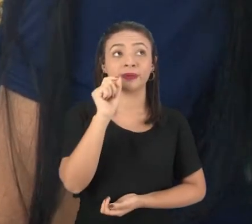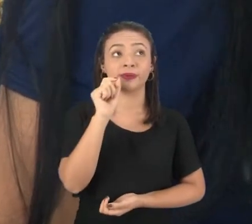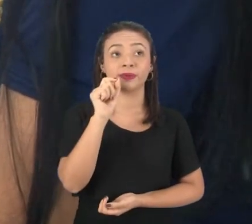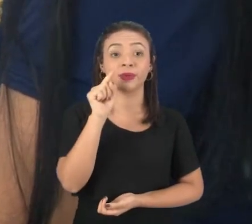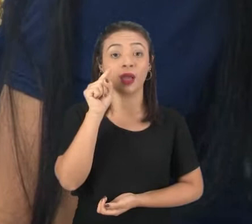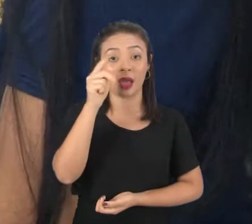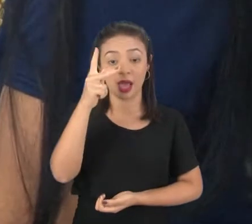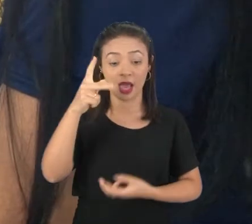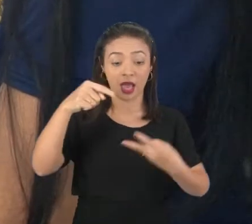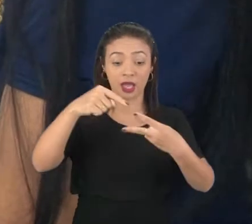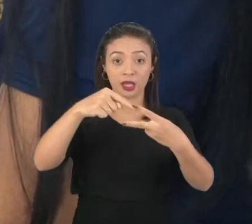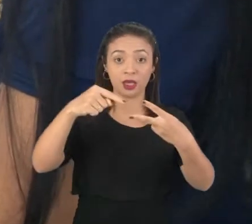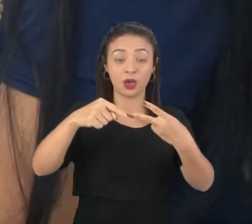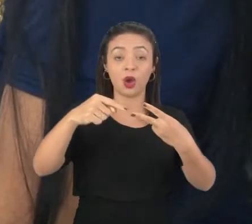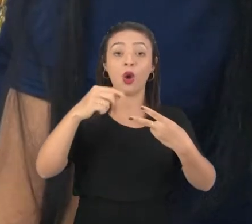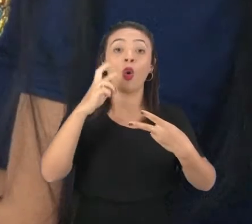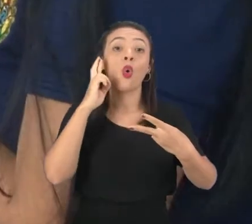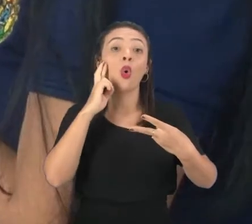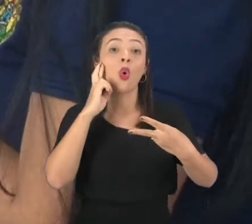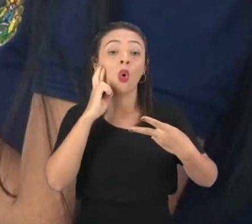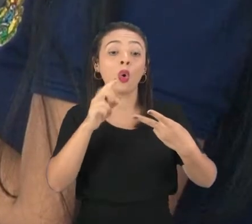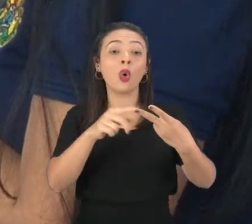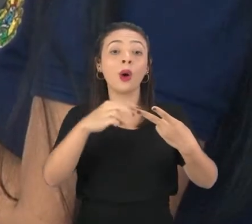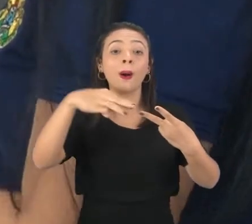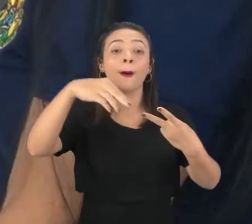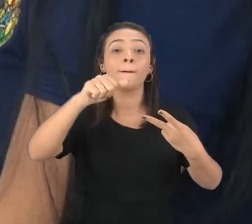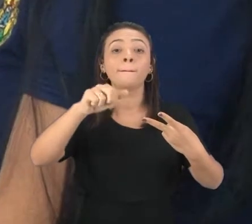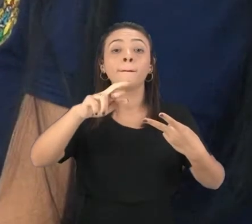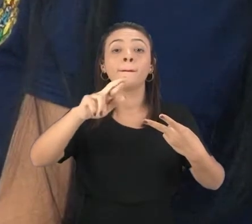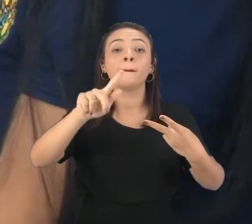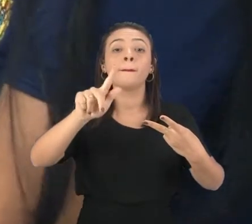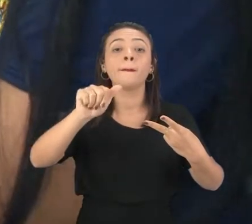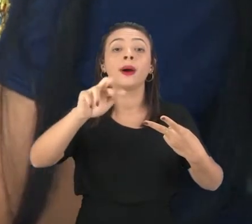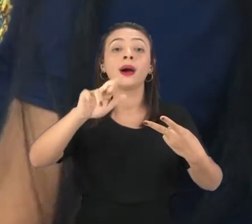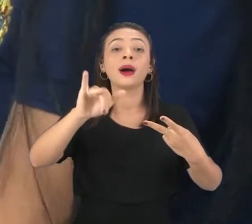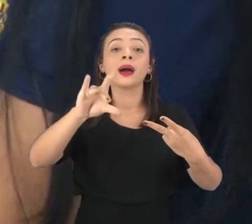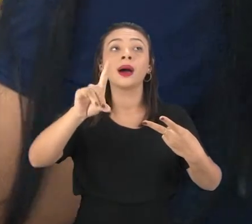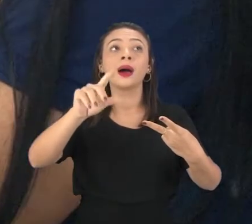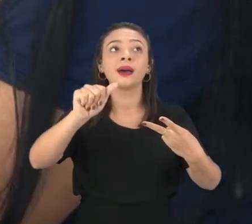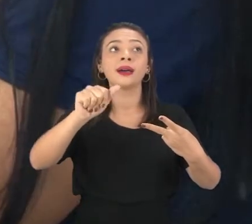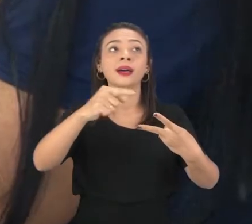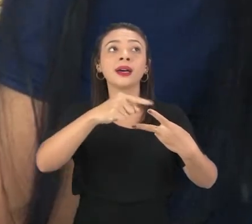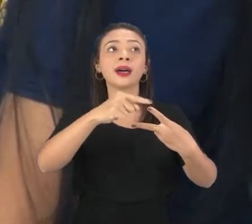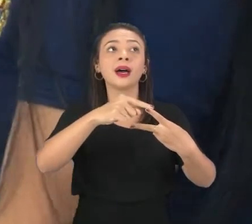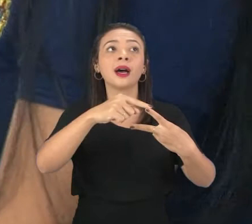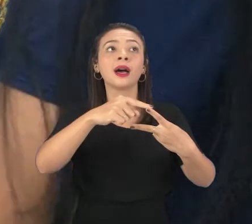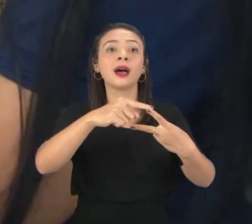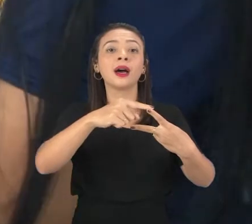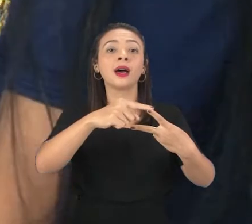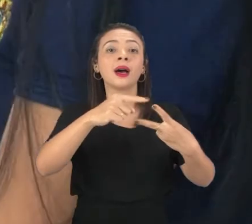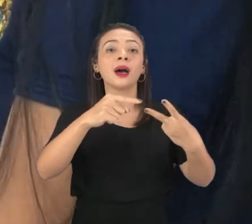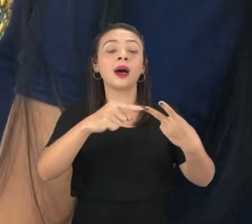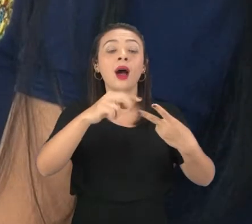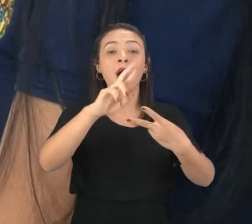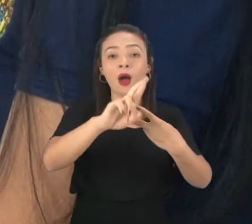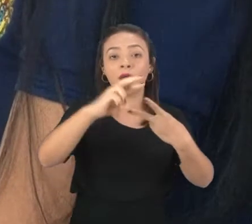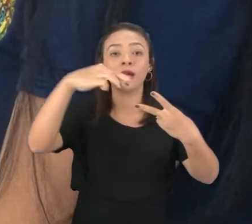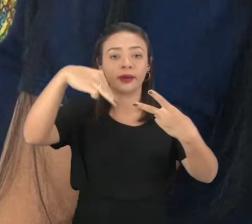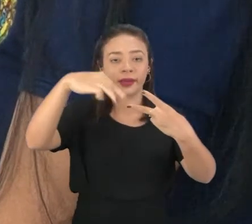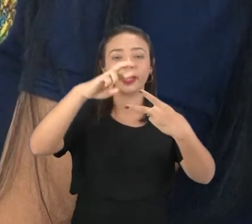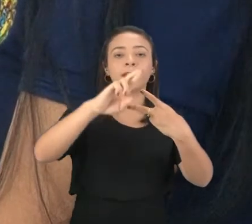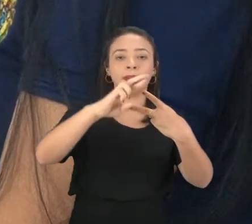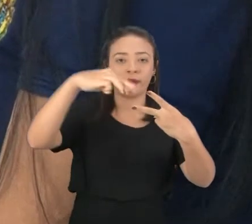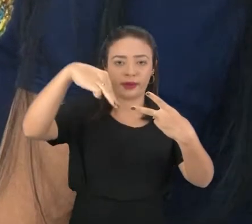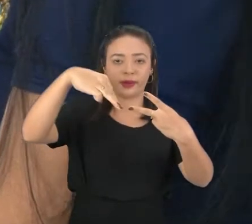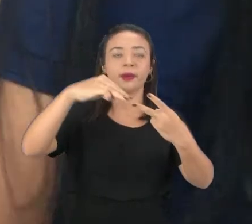é rosa e Margarida por isso que eu tô colocando RM rosa e Margarida são as duas qualidade de flores aqui